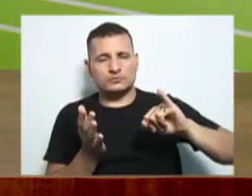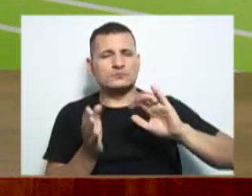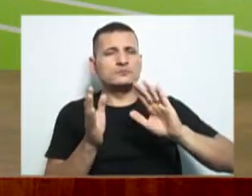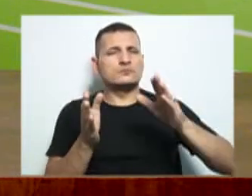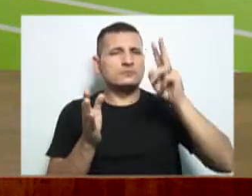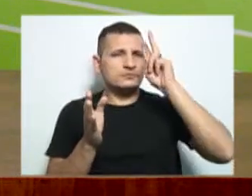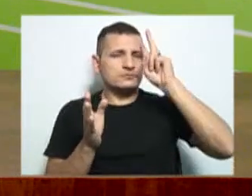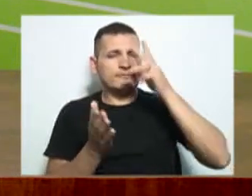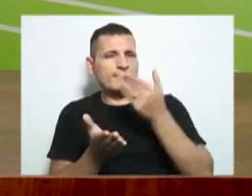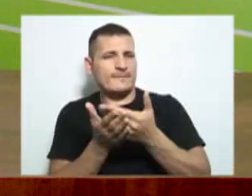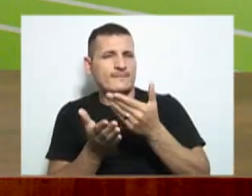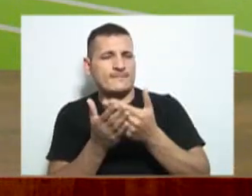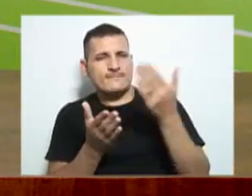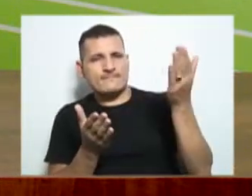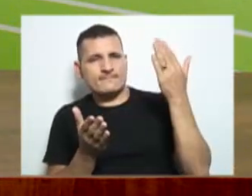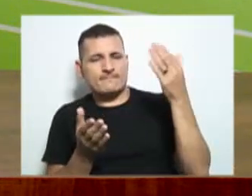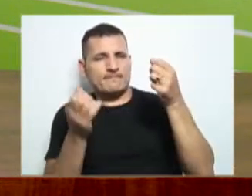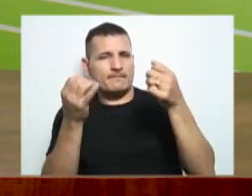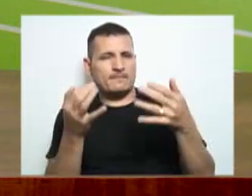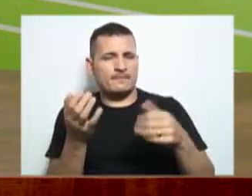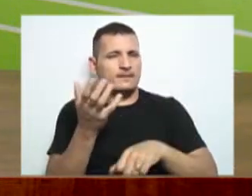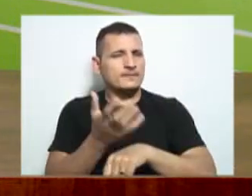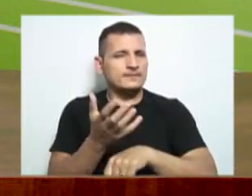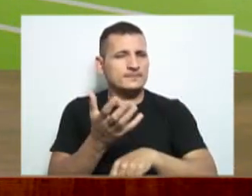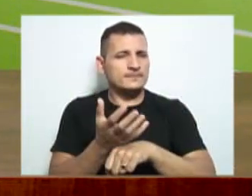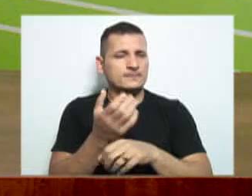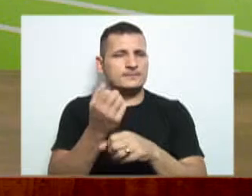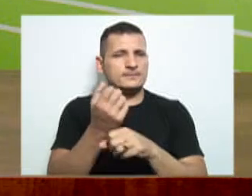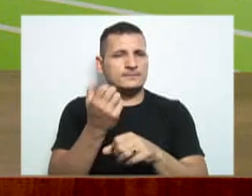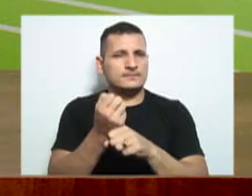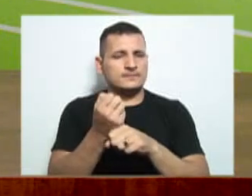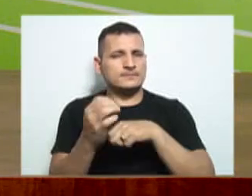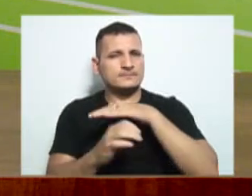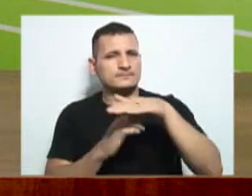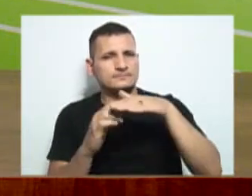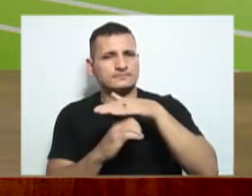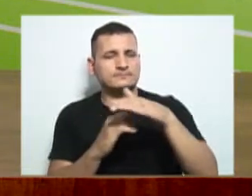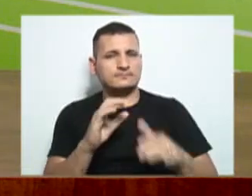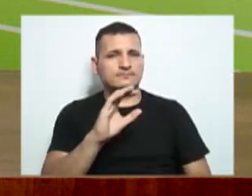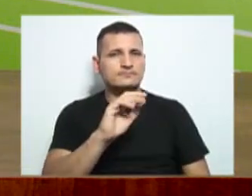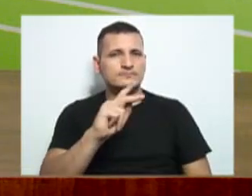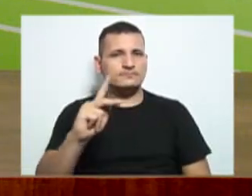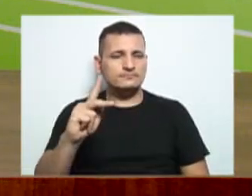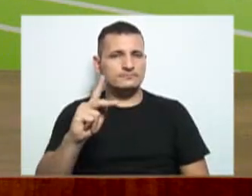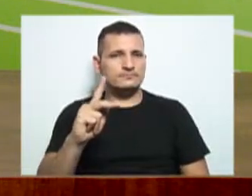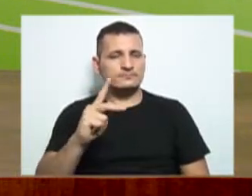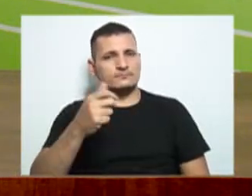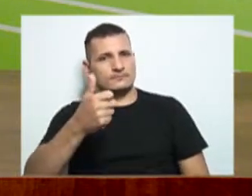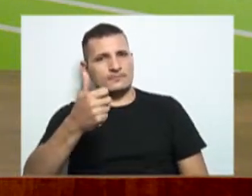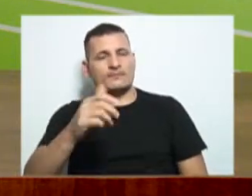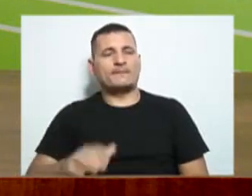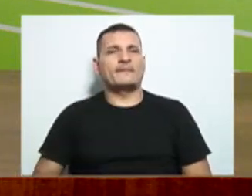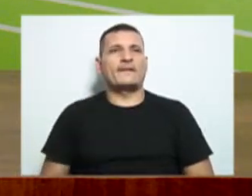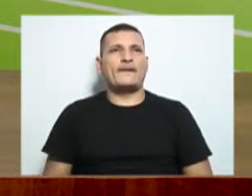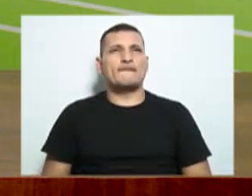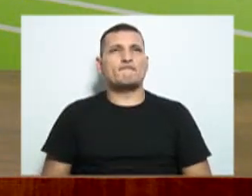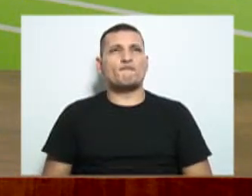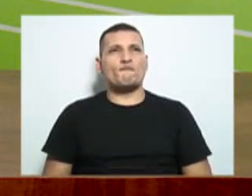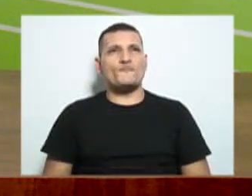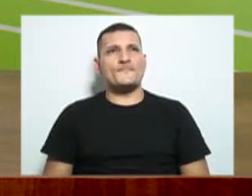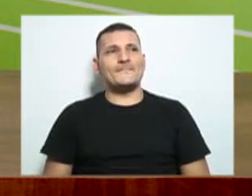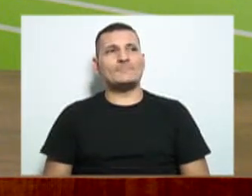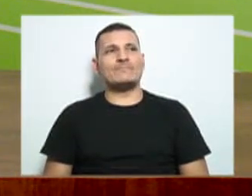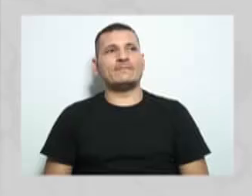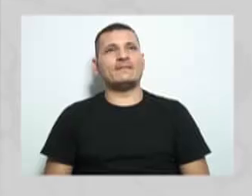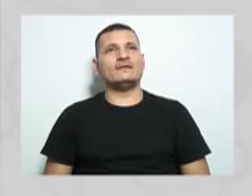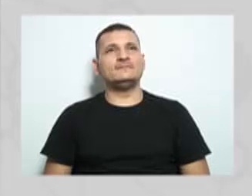na... disciplina de contabilidade de empresas cooperativistas 1. Pode continuar, professora